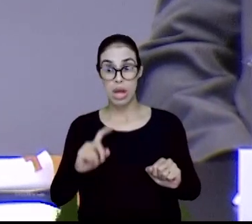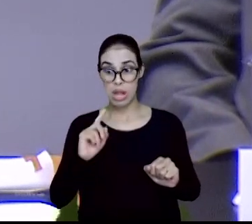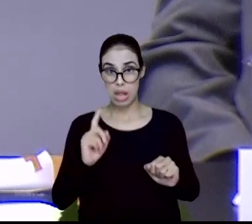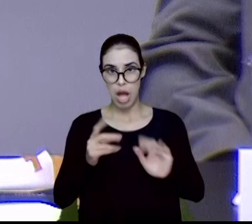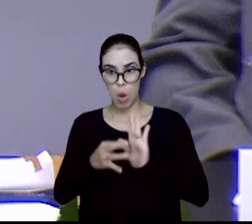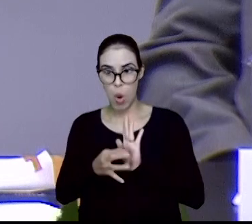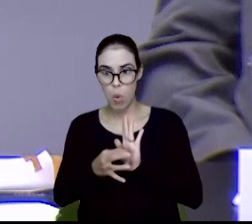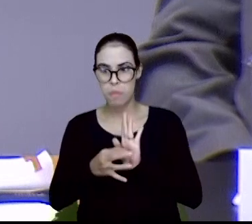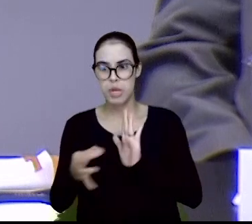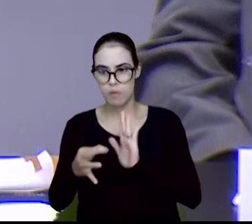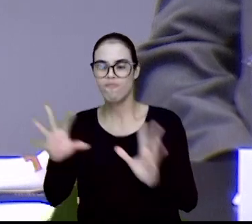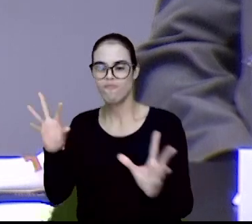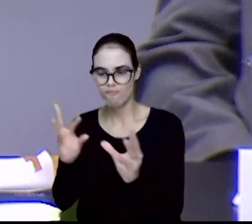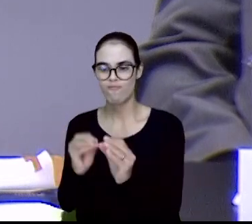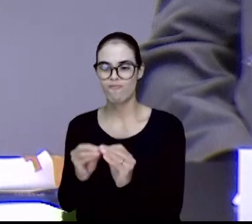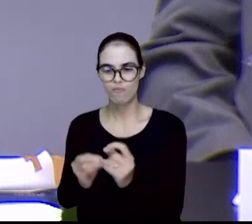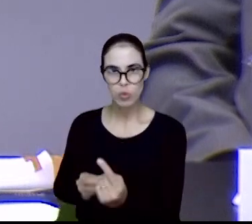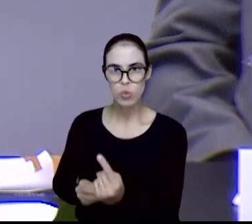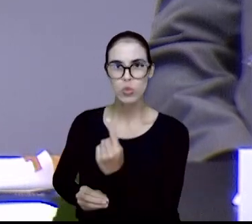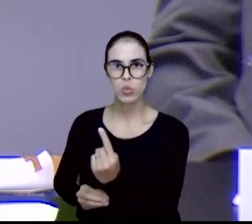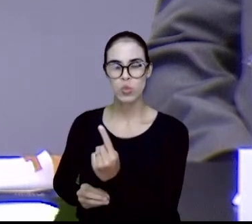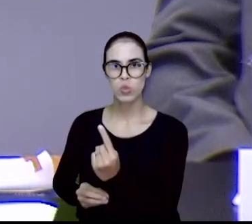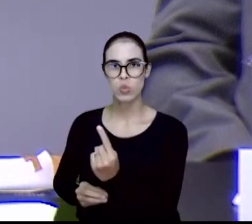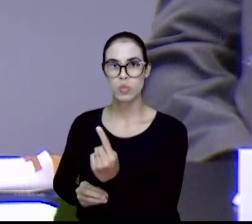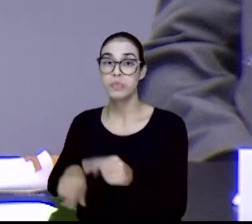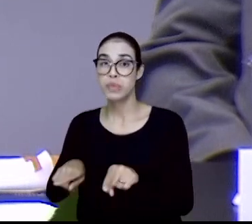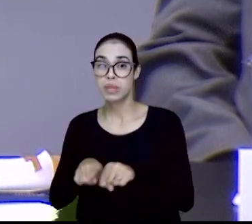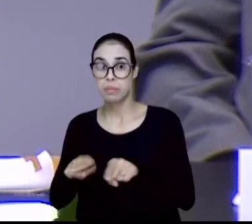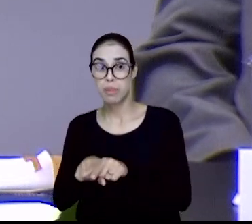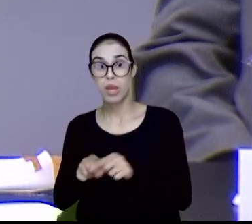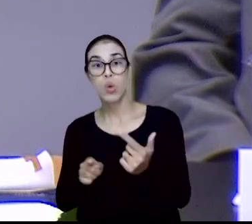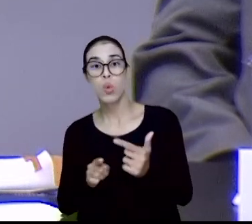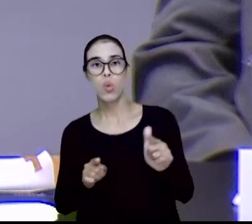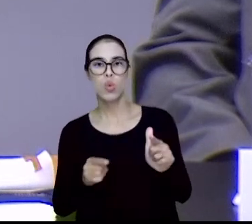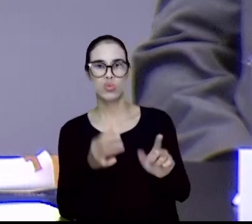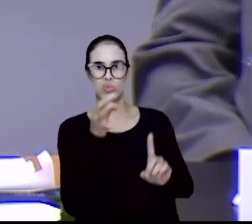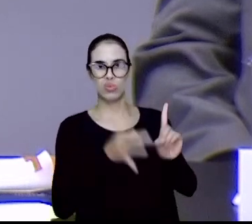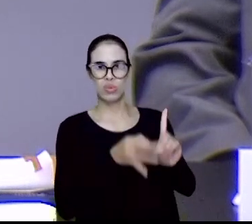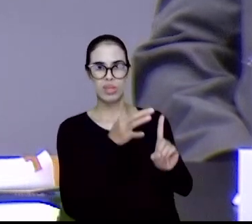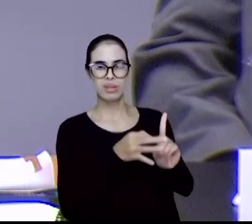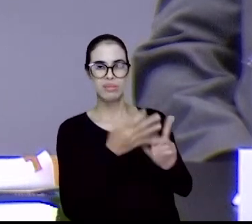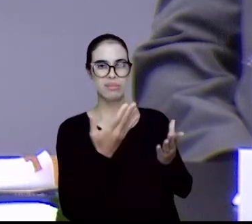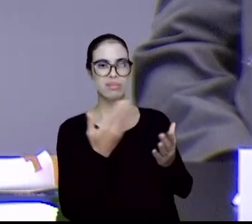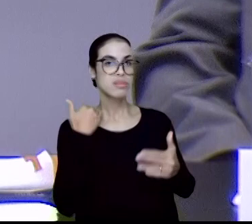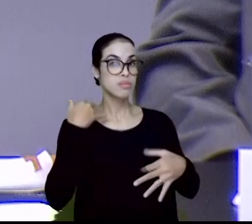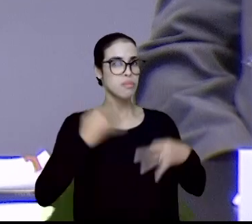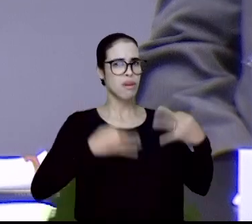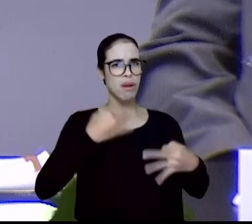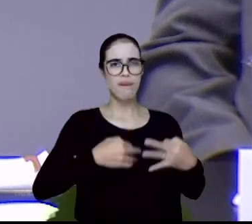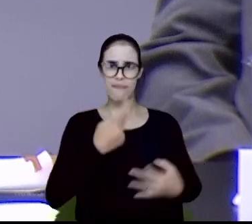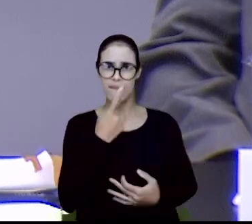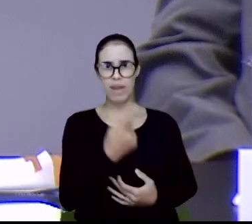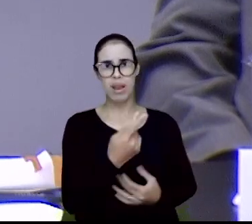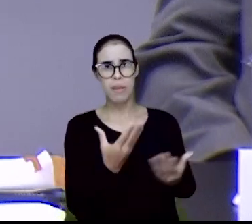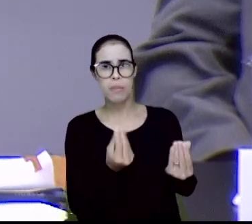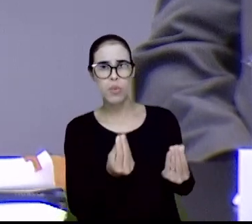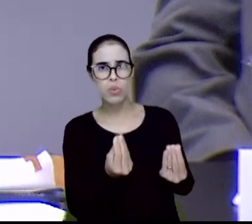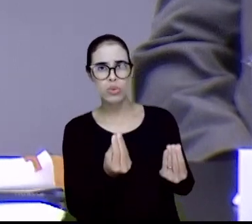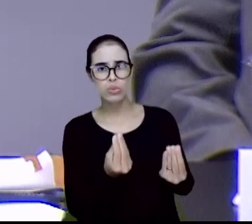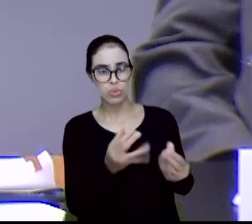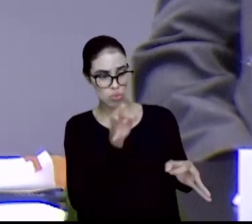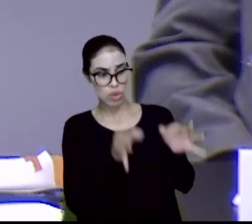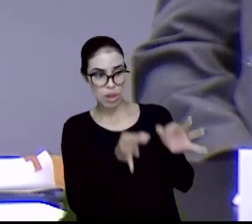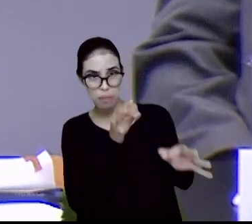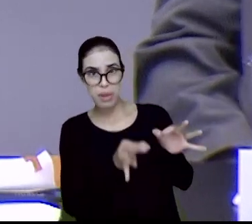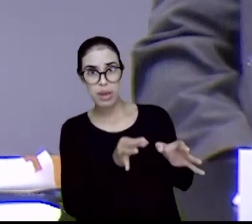decidendi, do que é obter dictum. Juízes, desembargadores e ministros falam muito. Nós somos uma